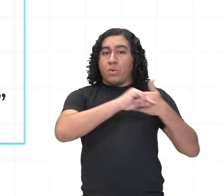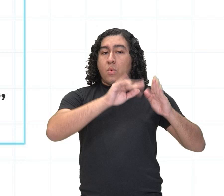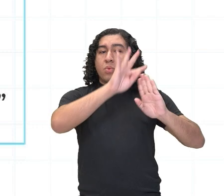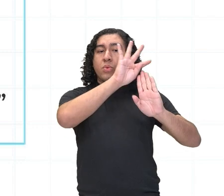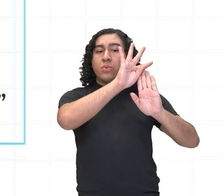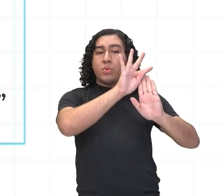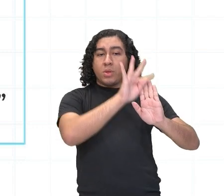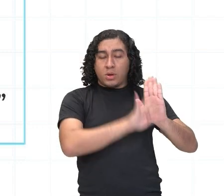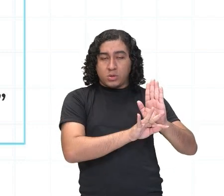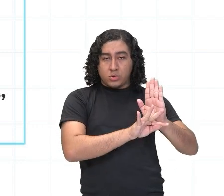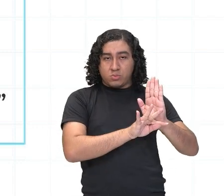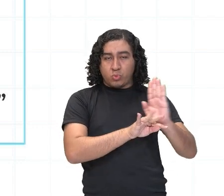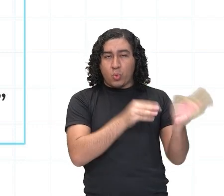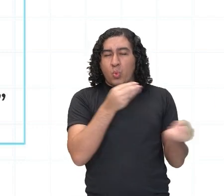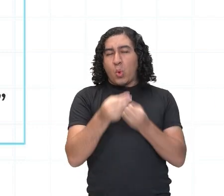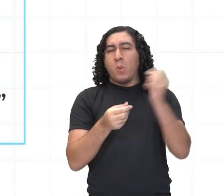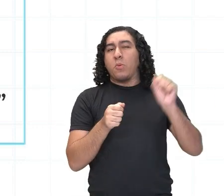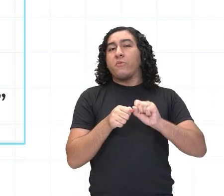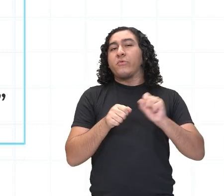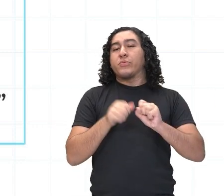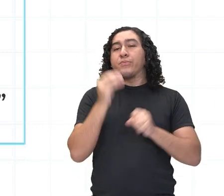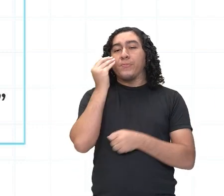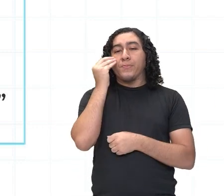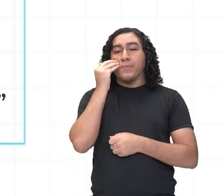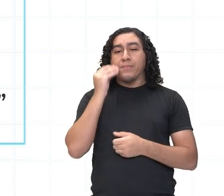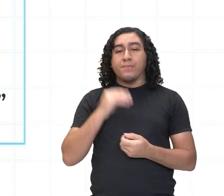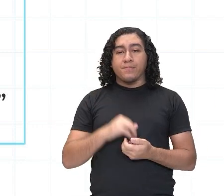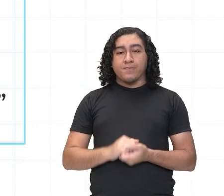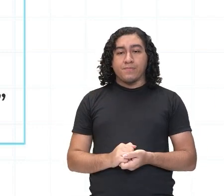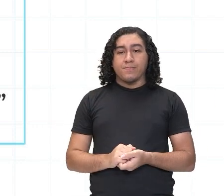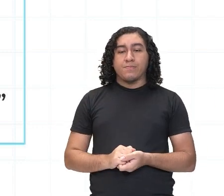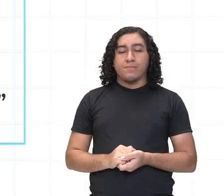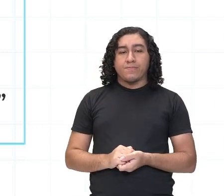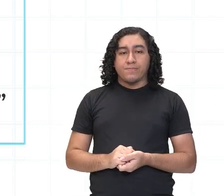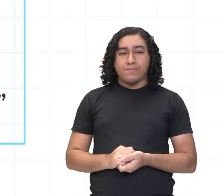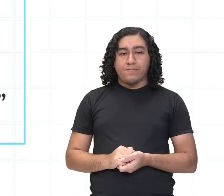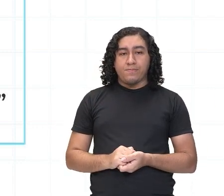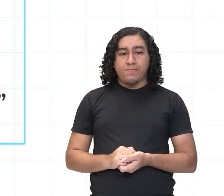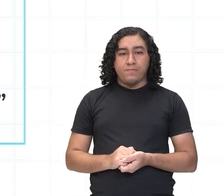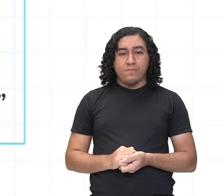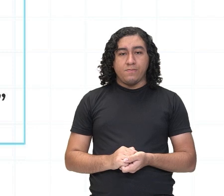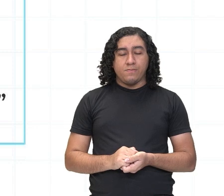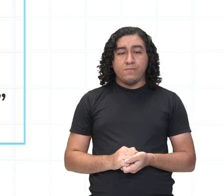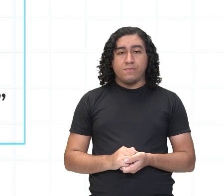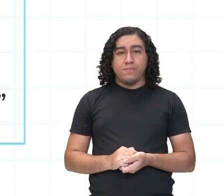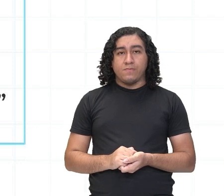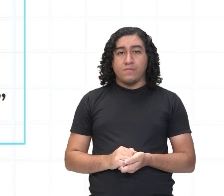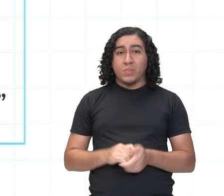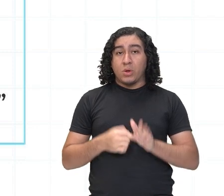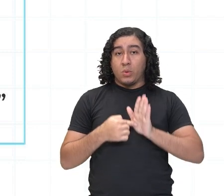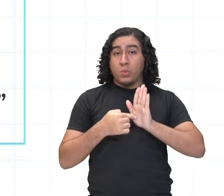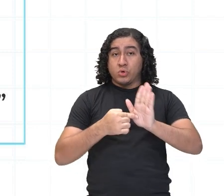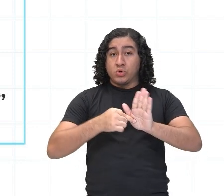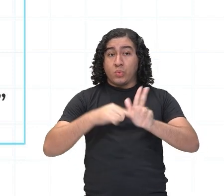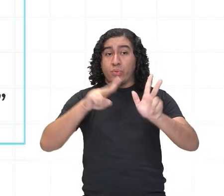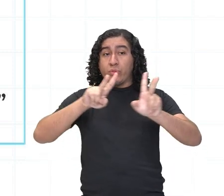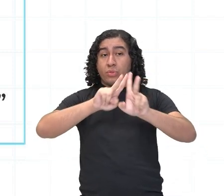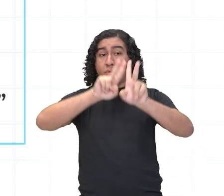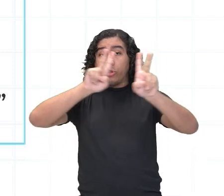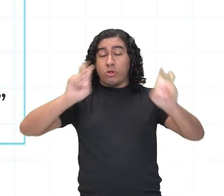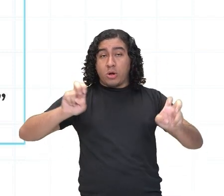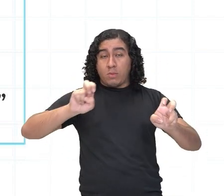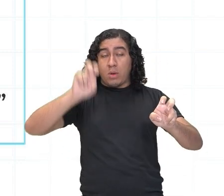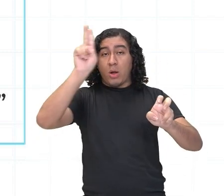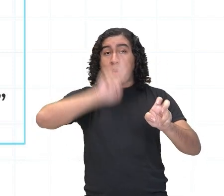Esperar, ele fez o quê? Ele fez a apresentação do tema por meio de uma situação